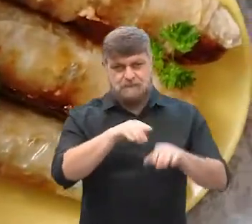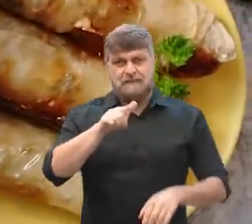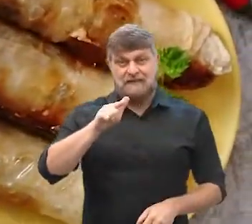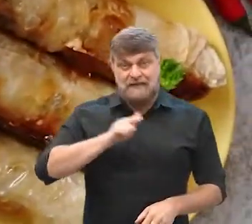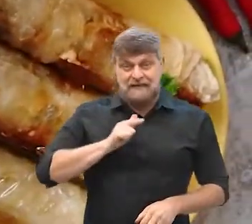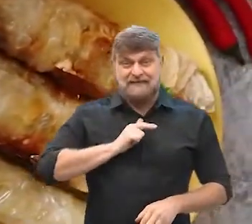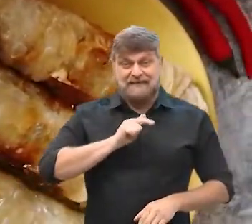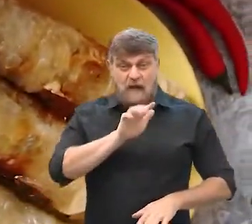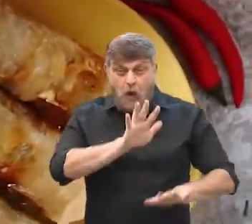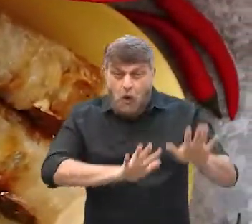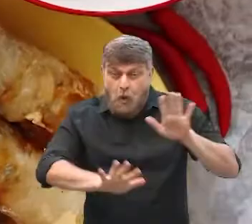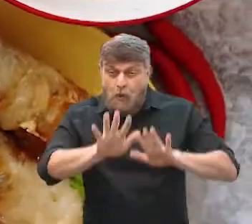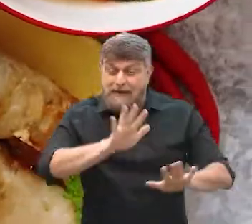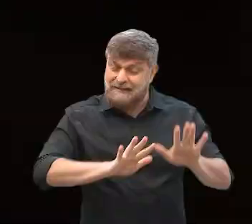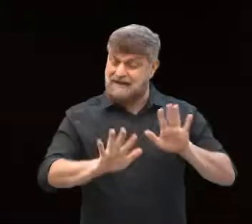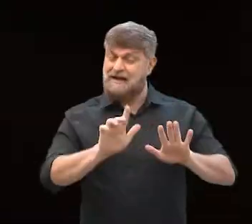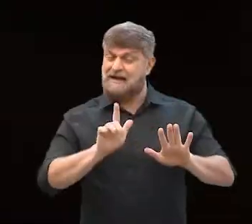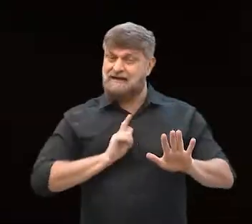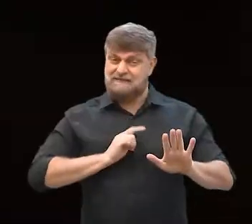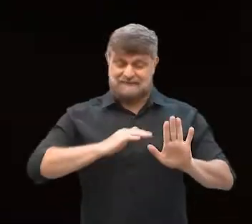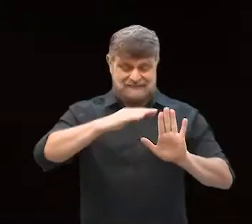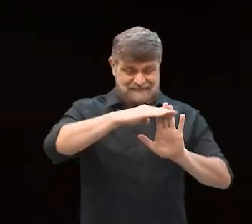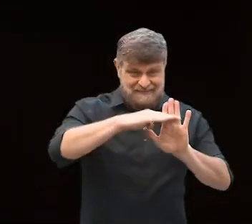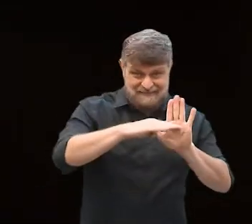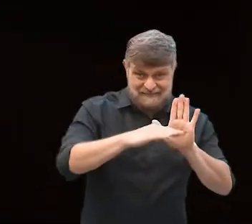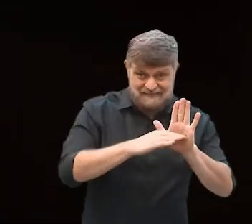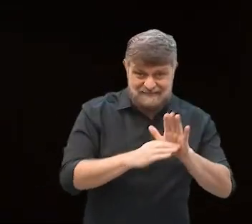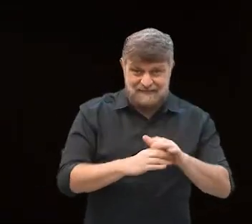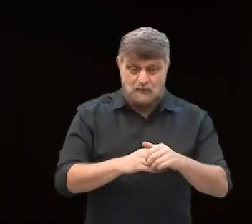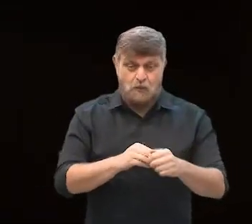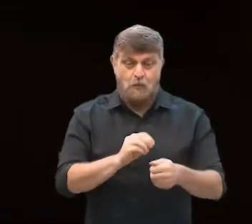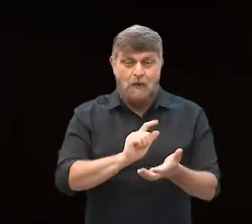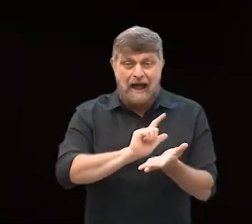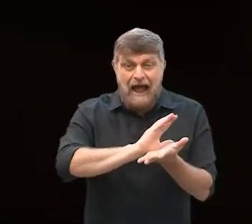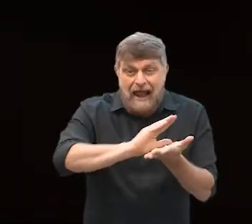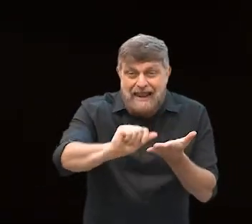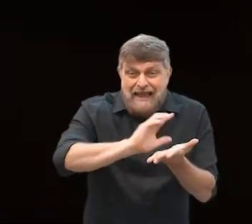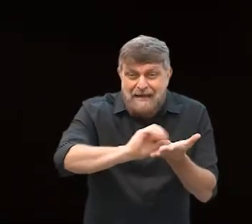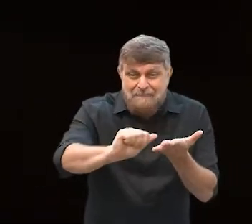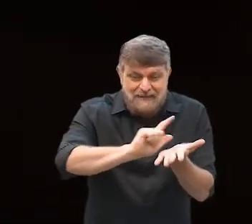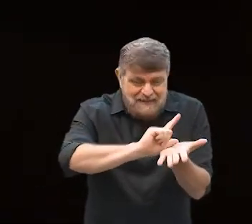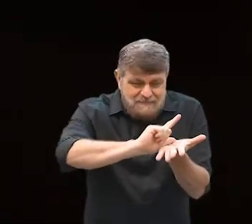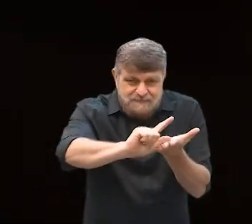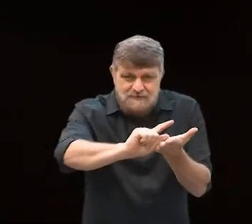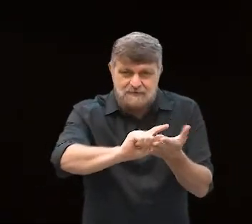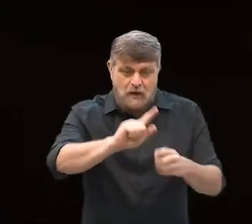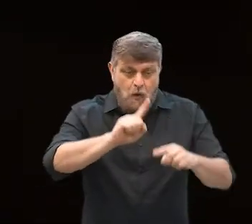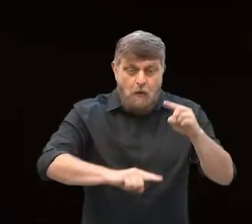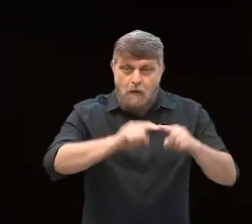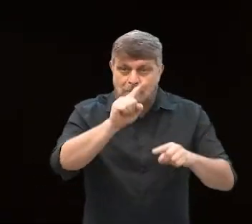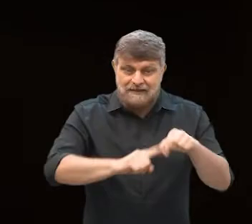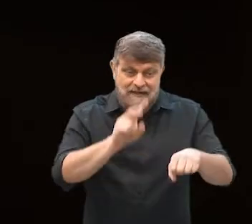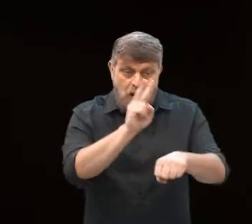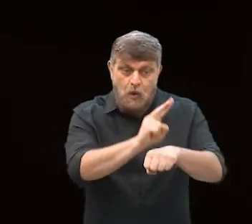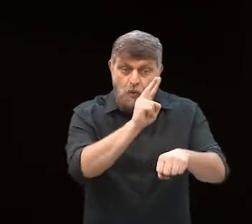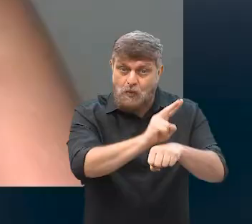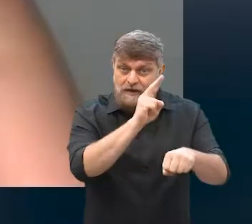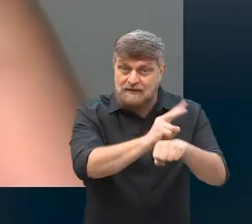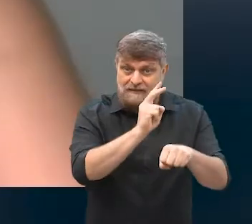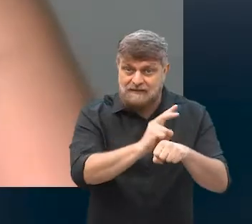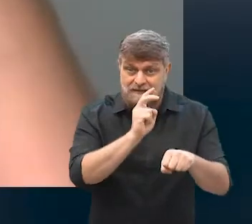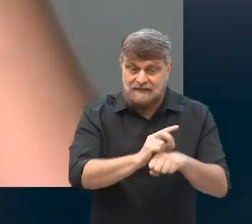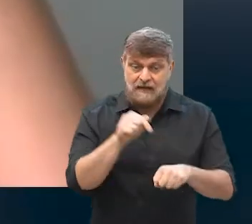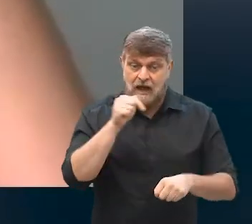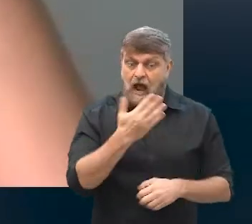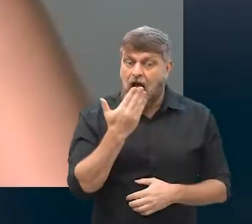diversos cuidados com o procedimento correto de higienização de todos os utensílios, o cuidado para a prevenção da contaminação